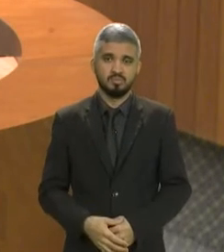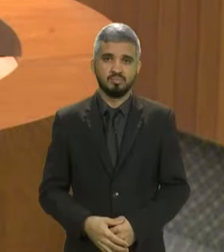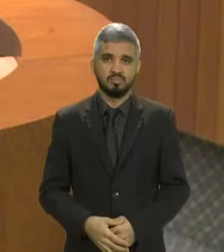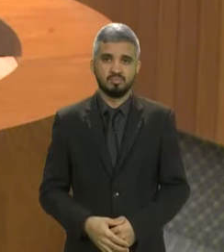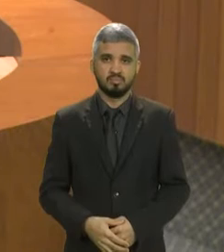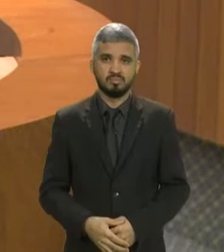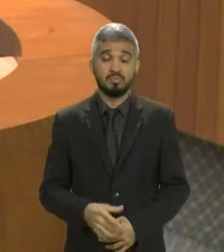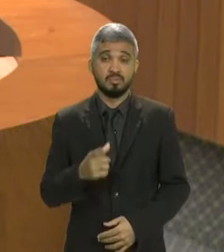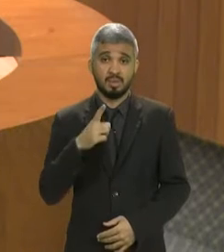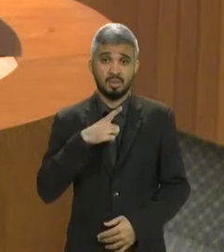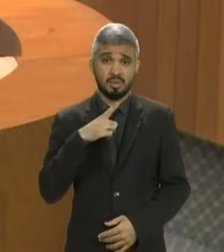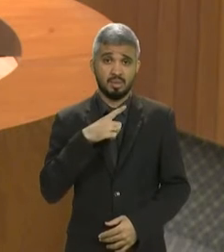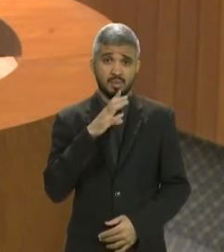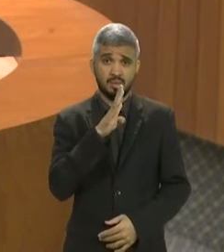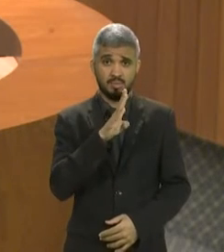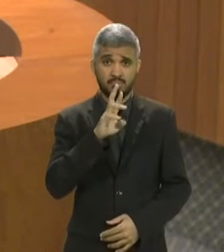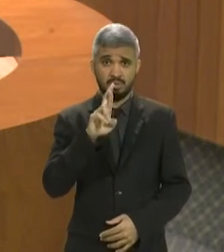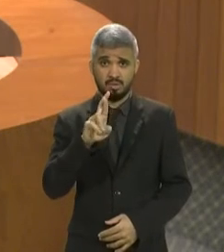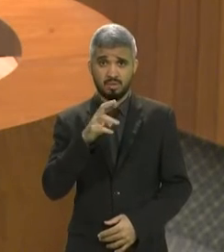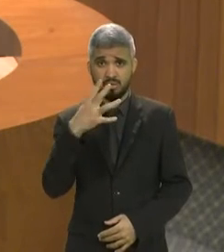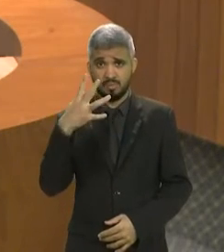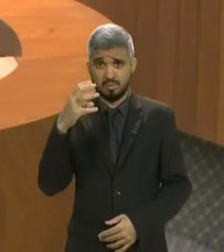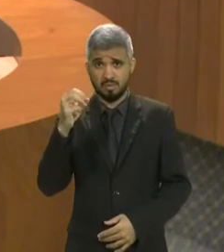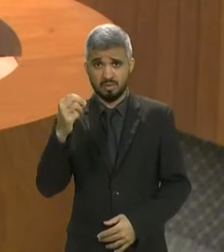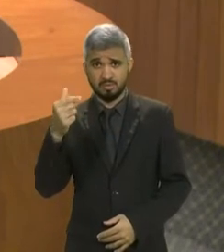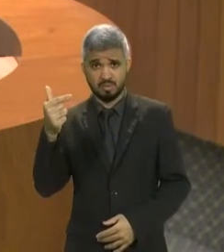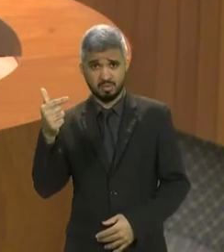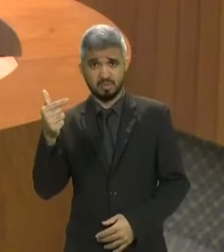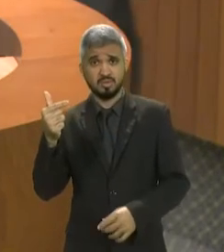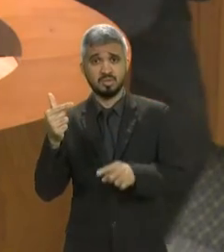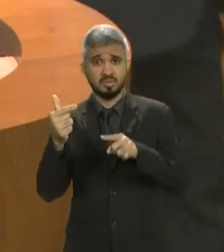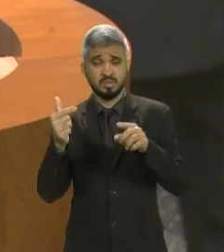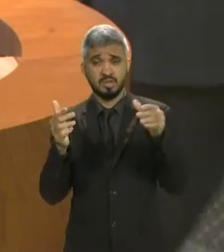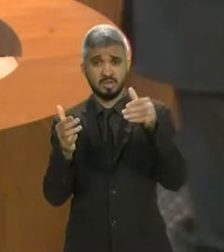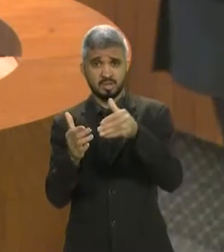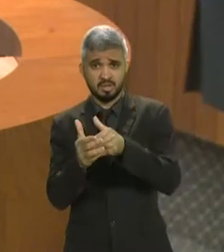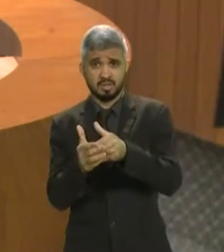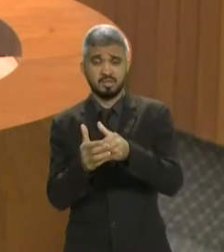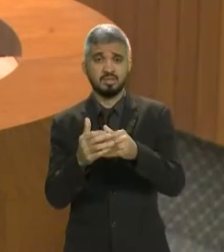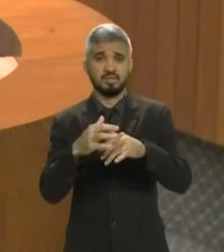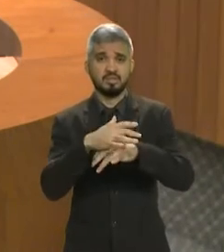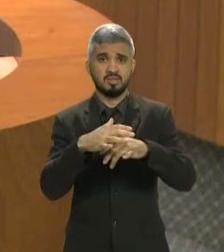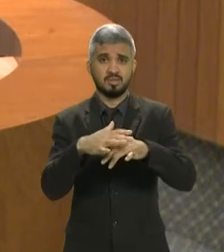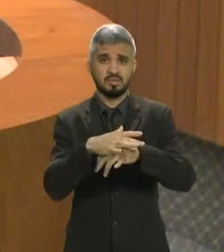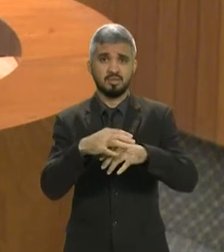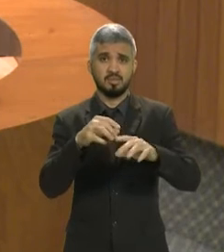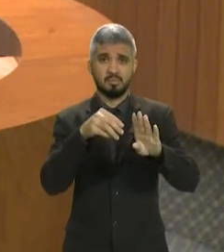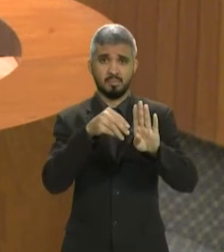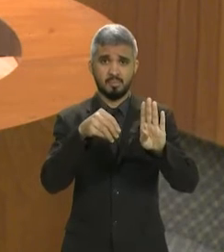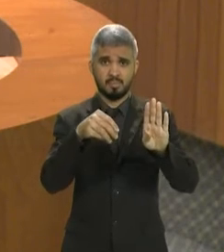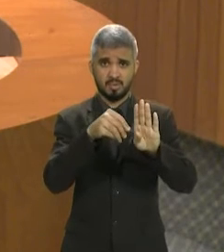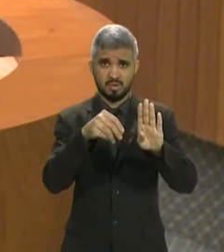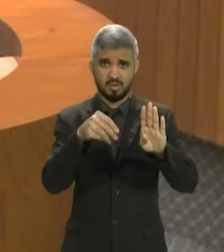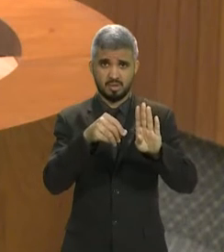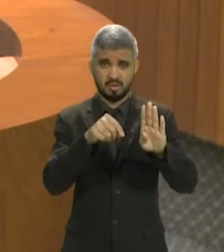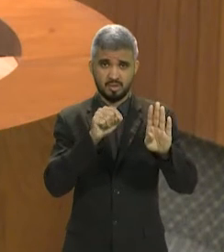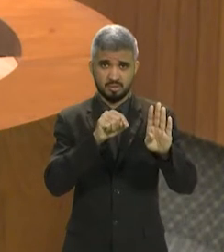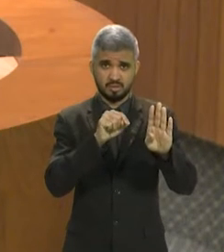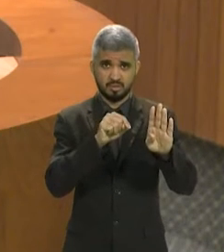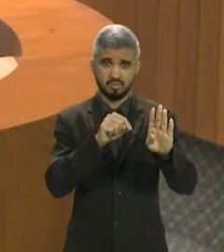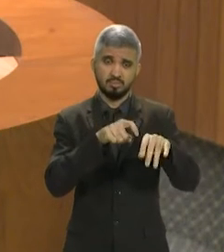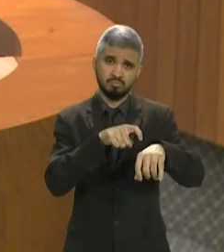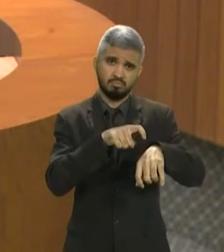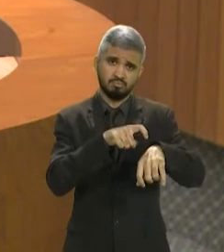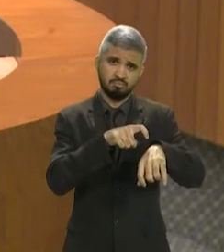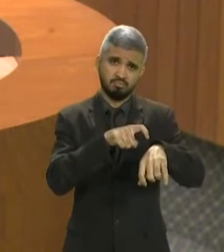a BR-402 que chega até a cidade de Barreirinhas e, num determinado